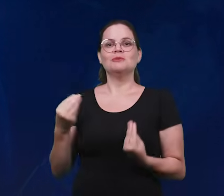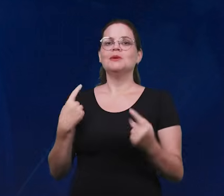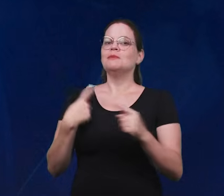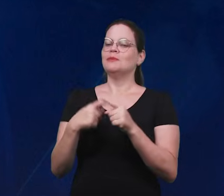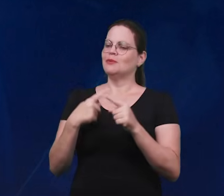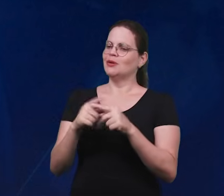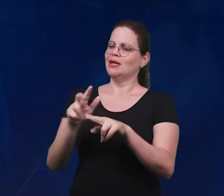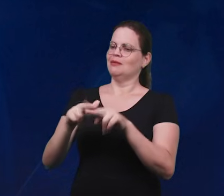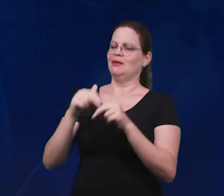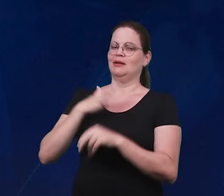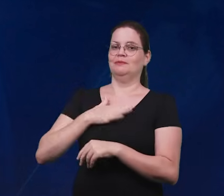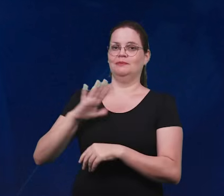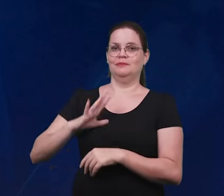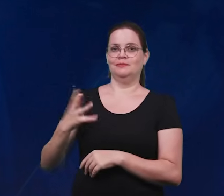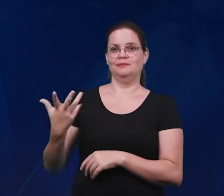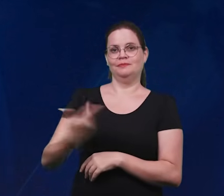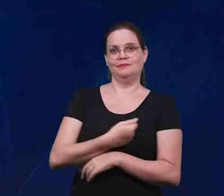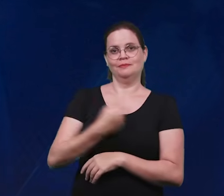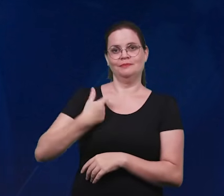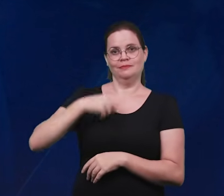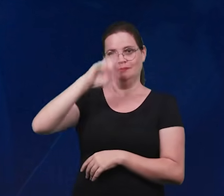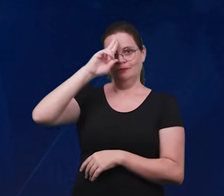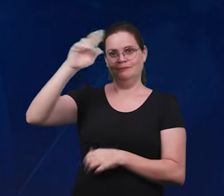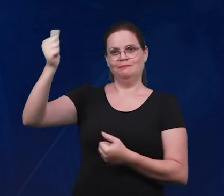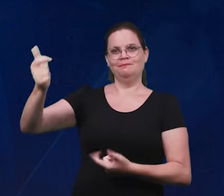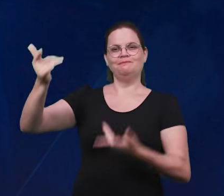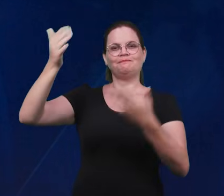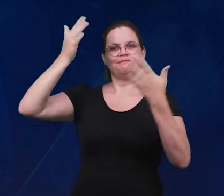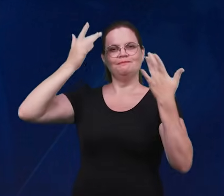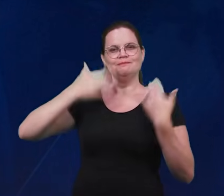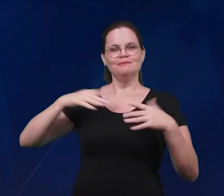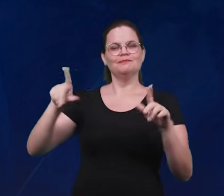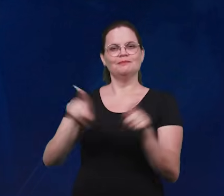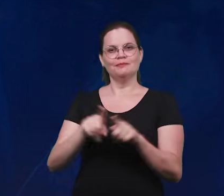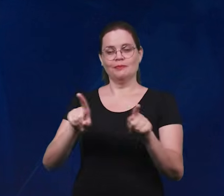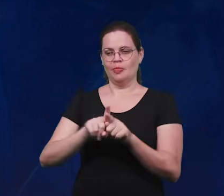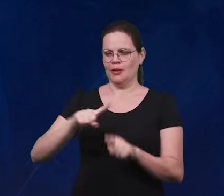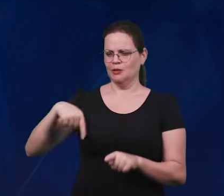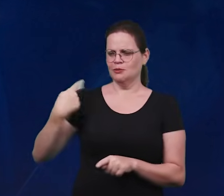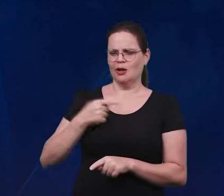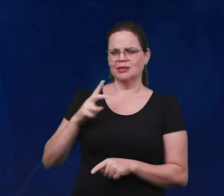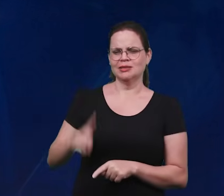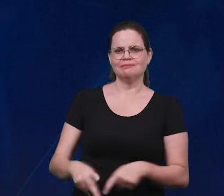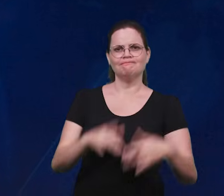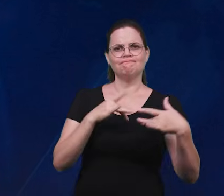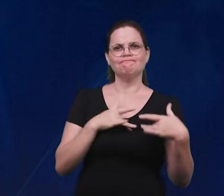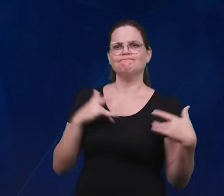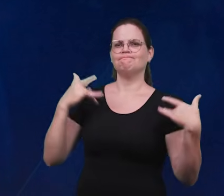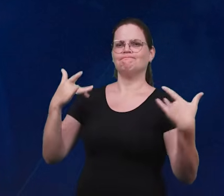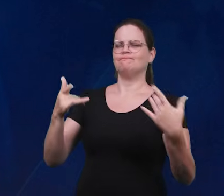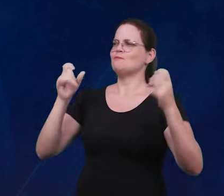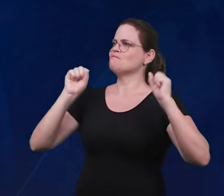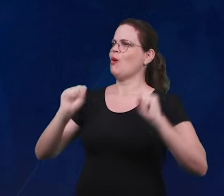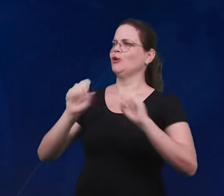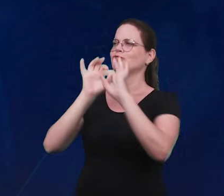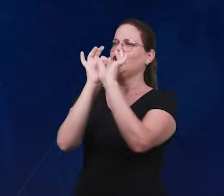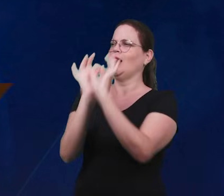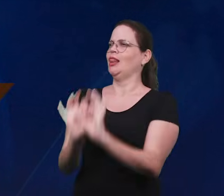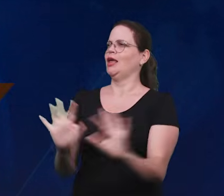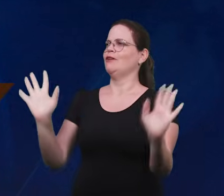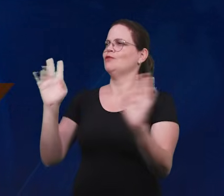pela nossa salvação que Ele nos deu, e nos dispormos a deixar que Ele faça de